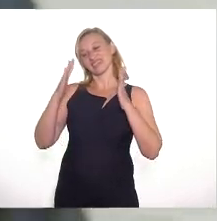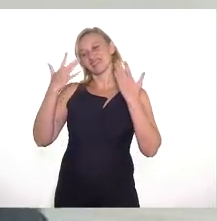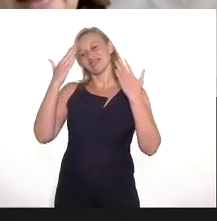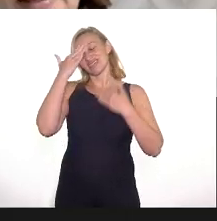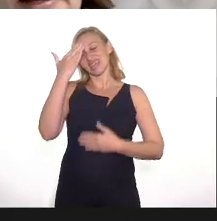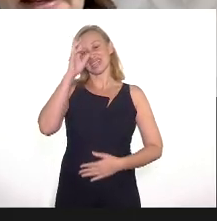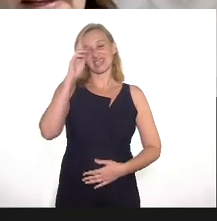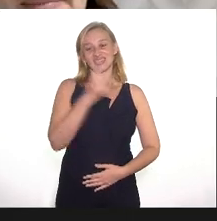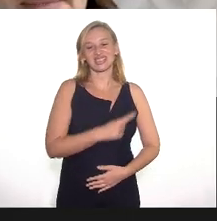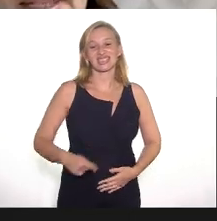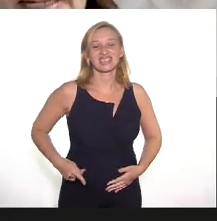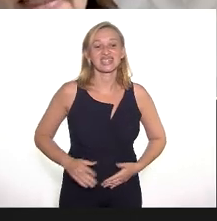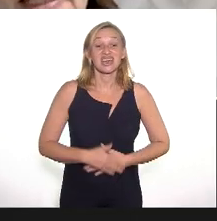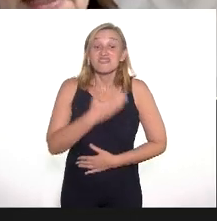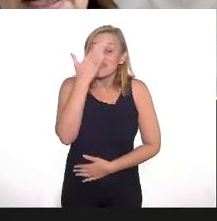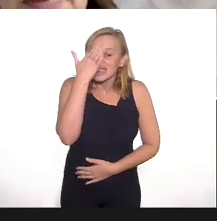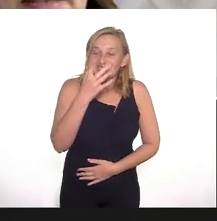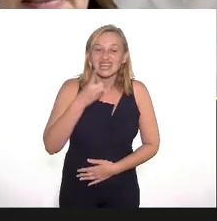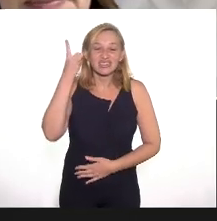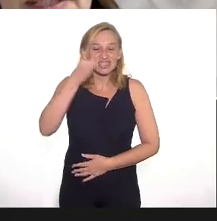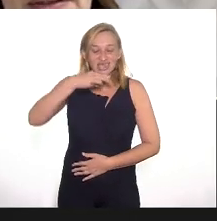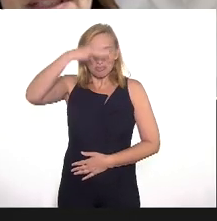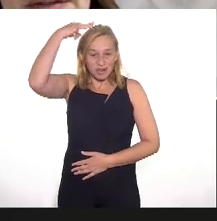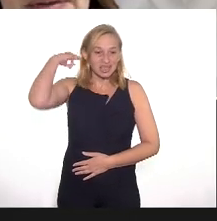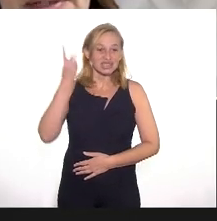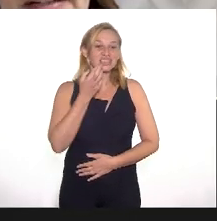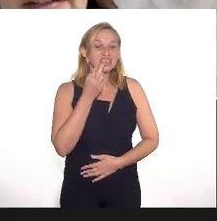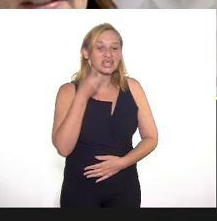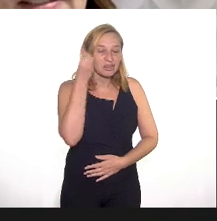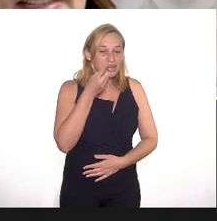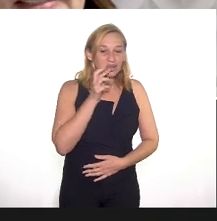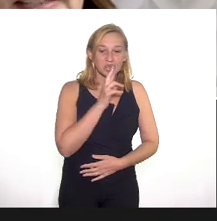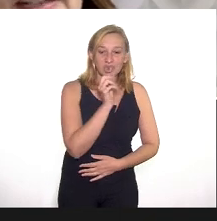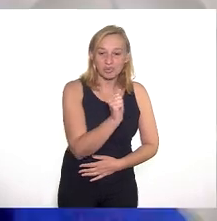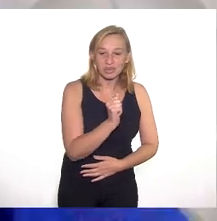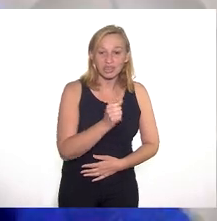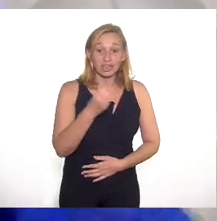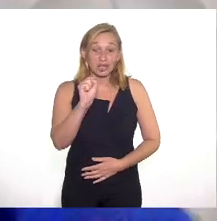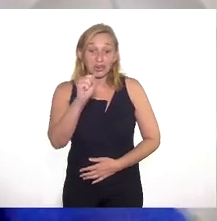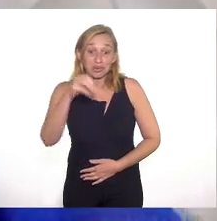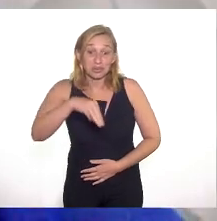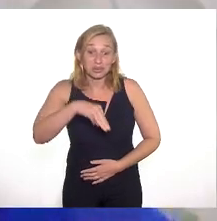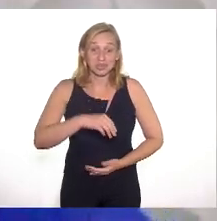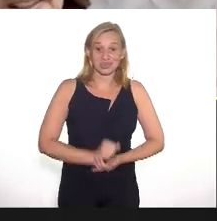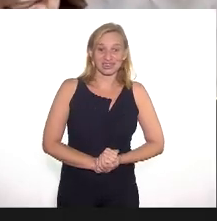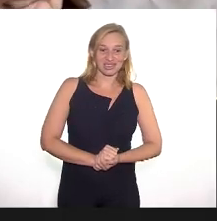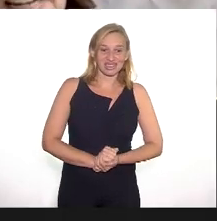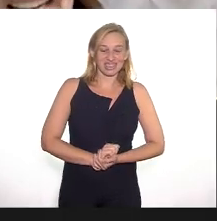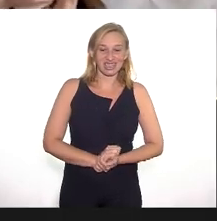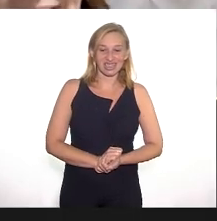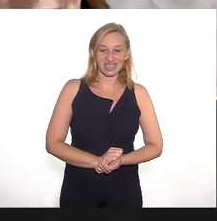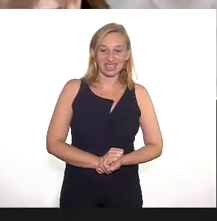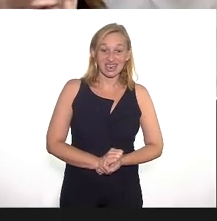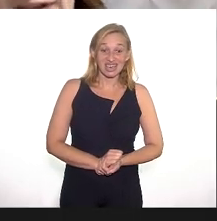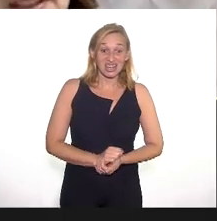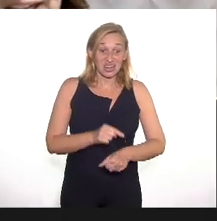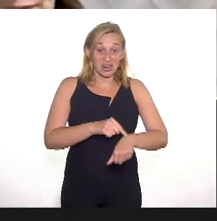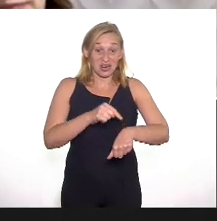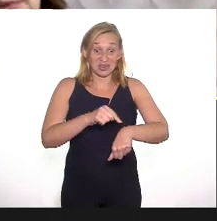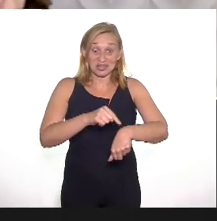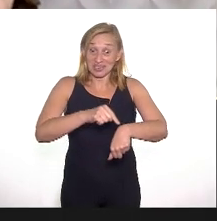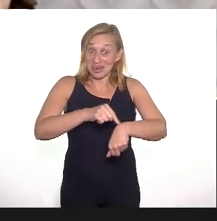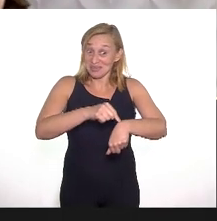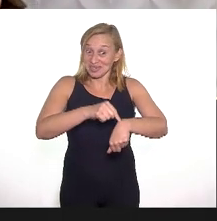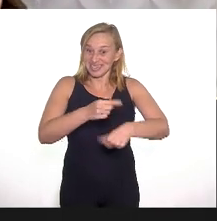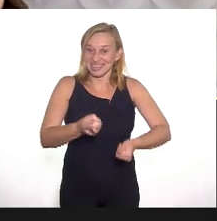presidente. Obrigada, deputado Márcio. Deputado Rodrigo Amorim, Vossa Excelência tem 8 minutos. Zelei aqui pelo seu